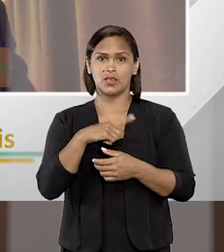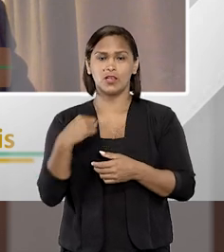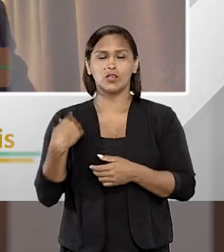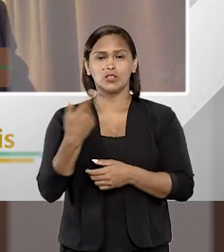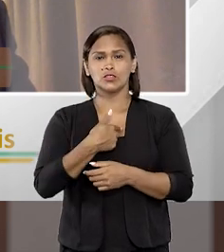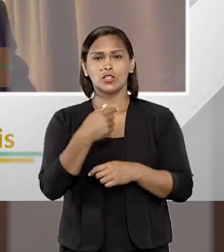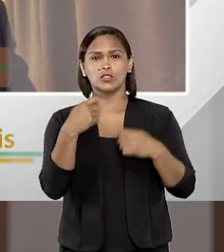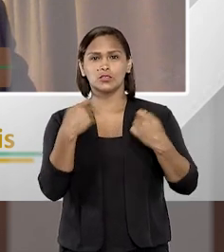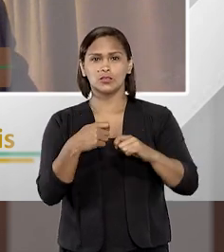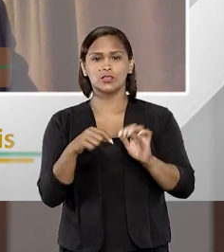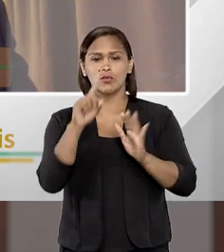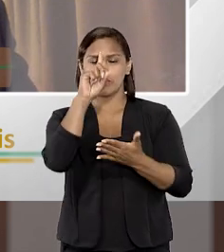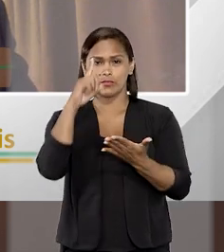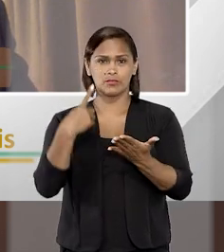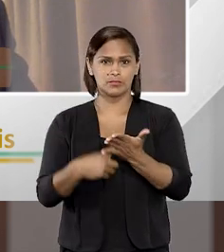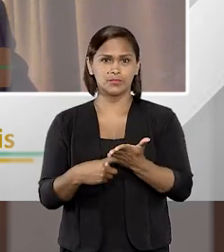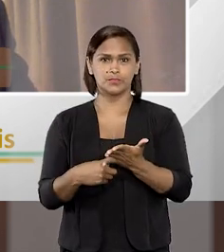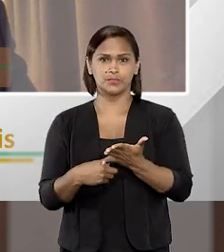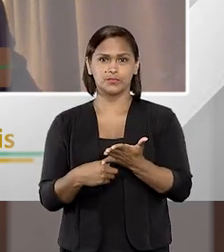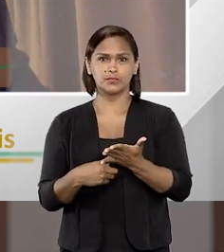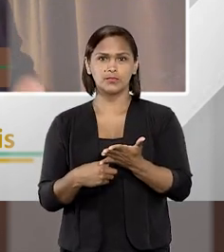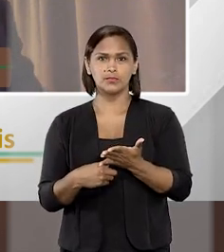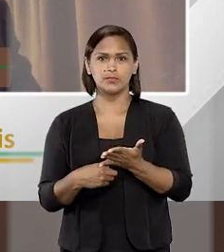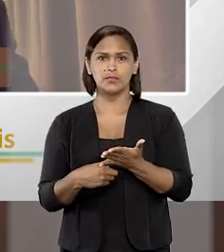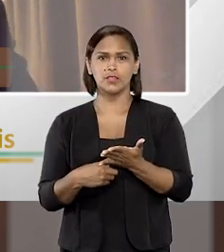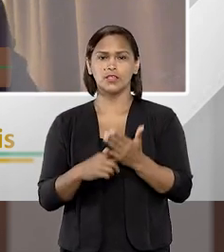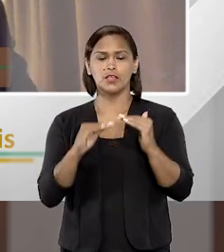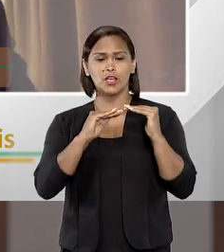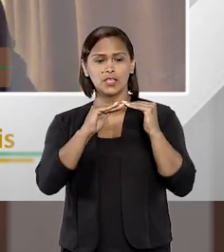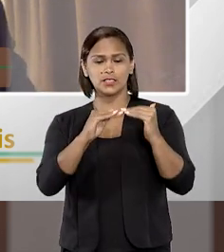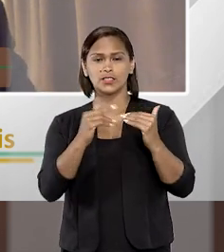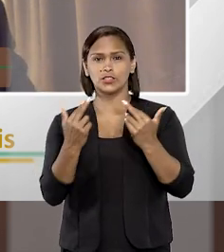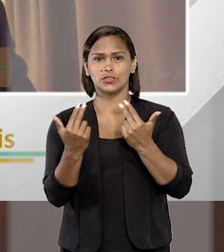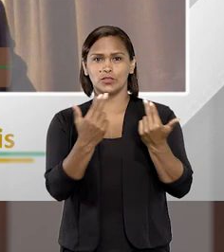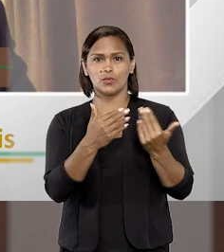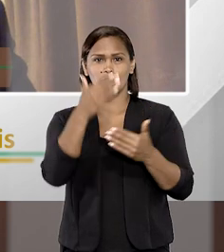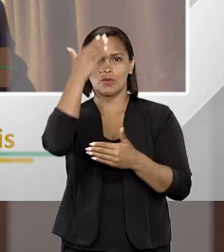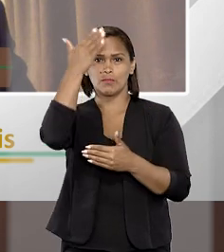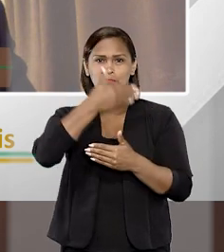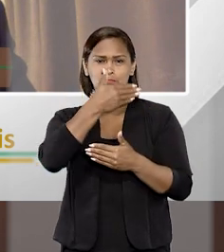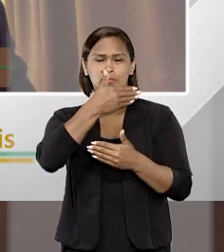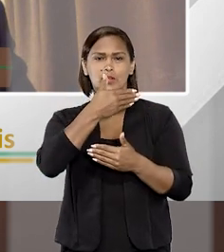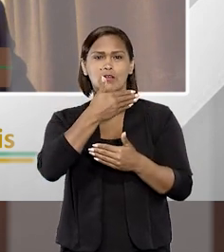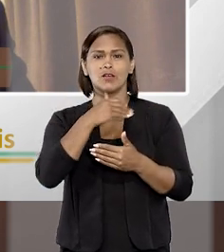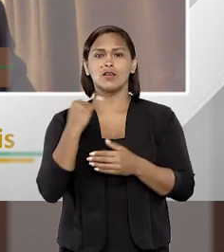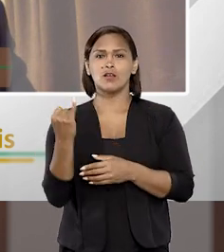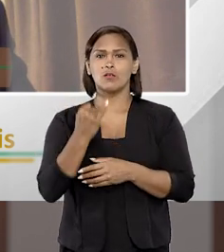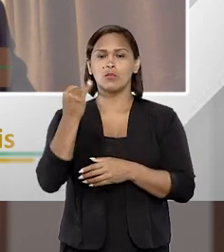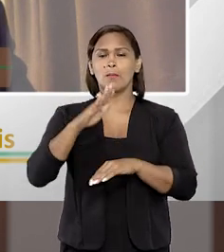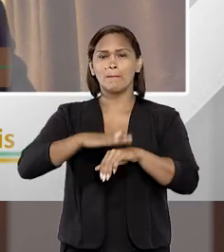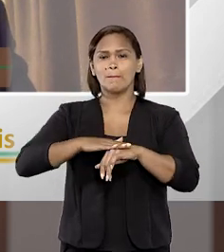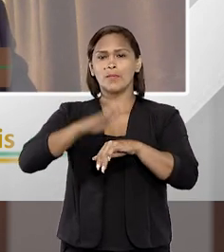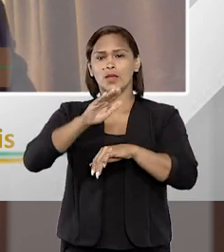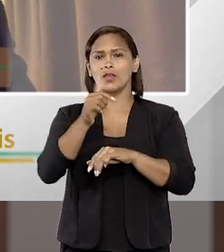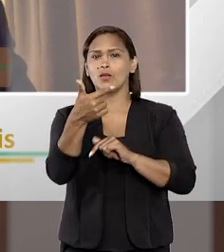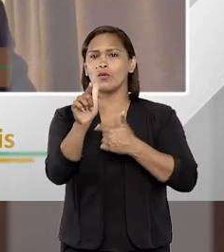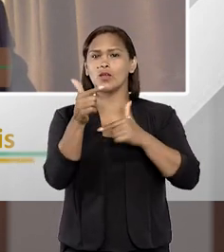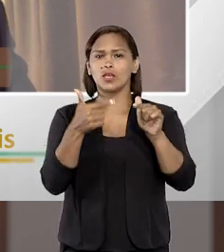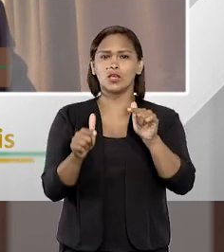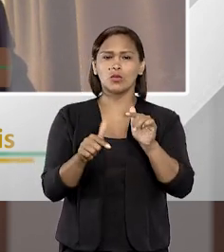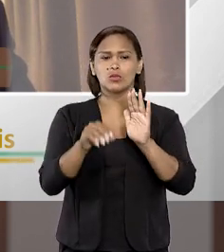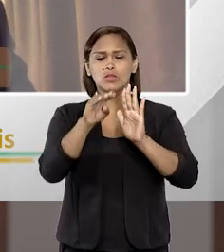qualquer decisão que nessa prova com uma importância maior do que